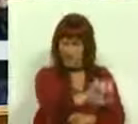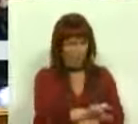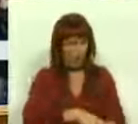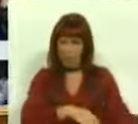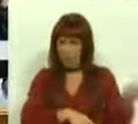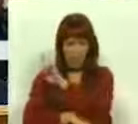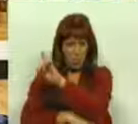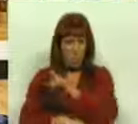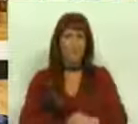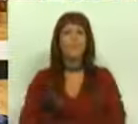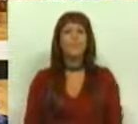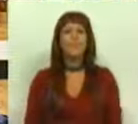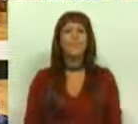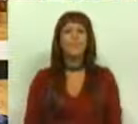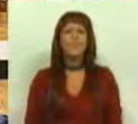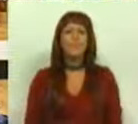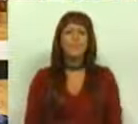Bem.